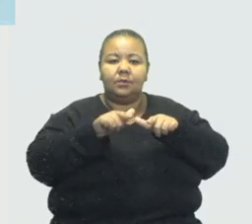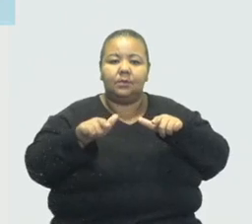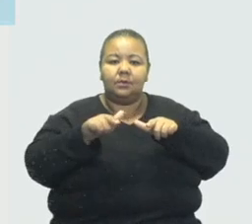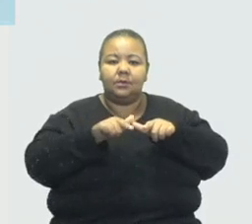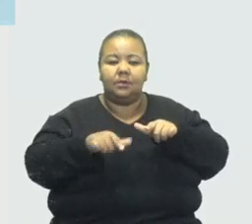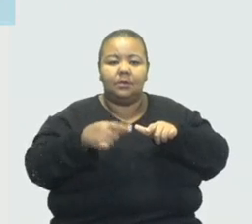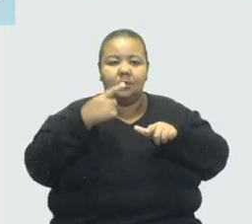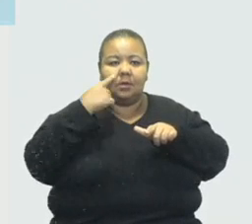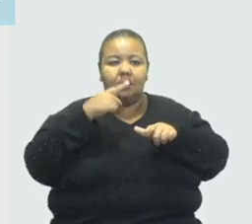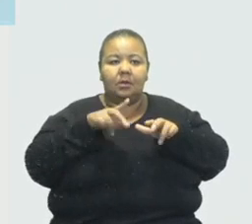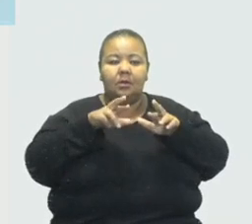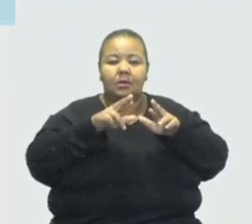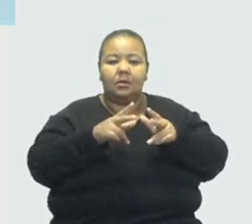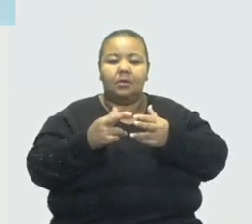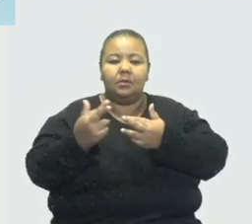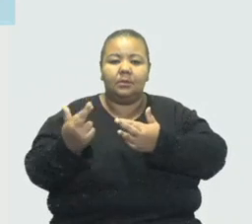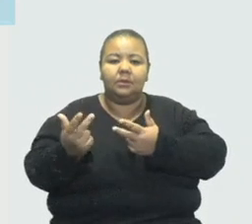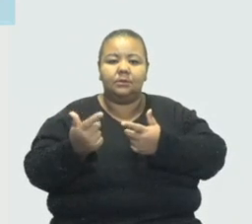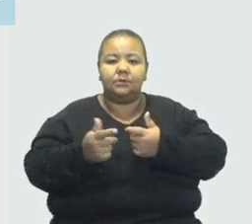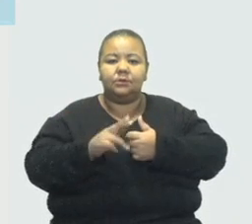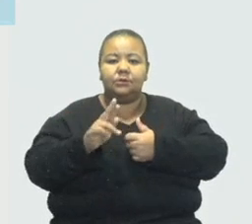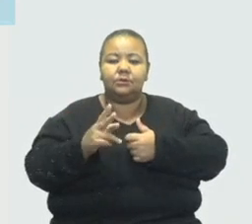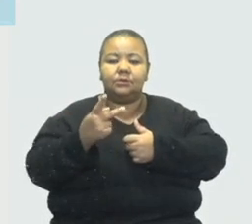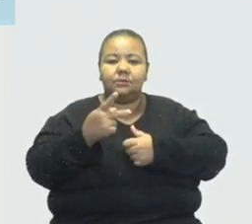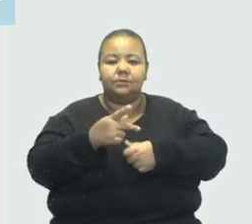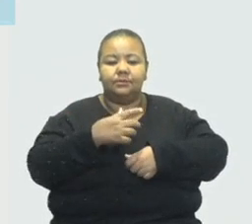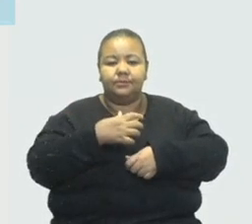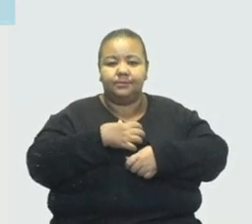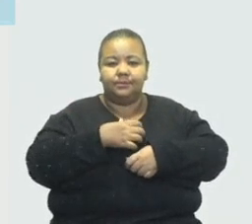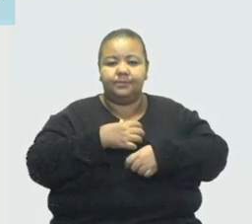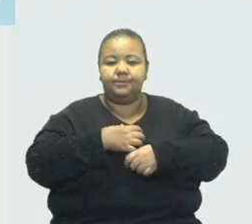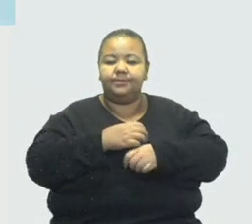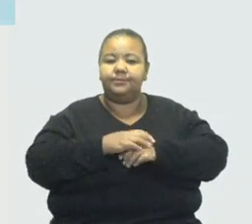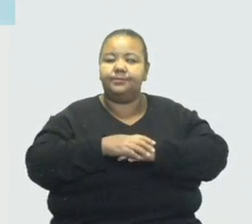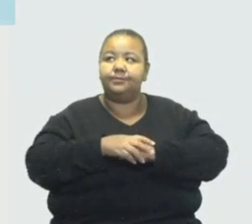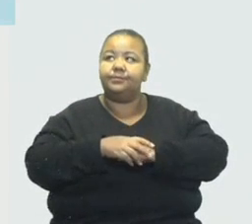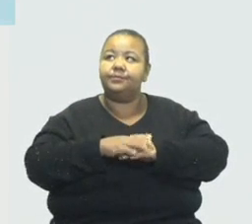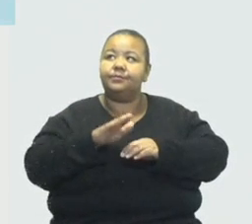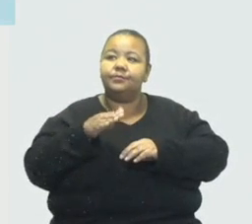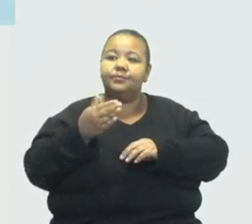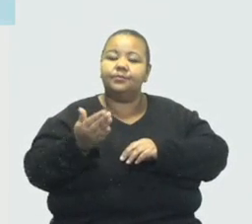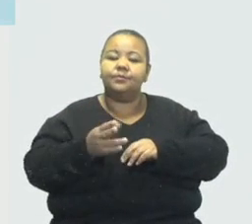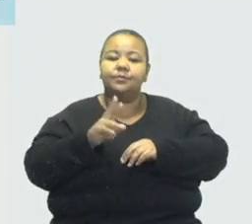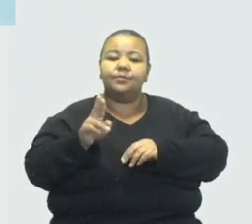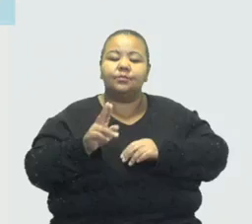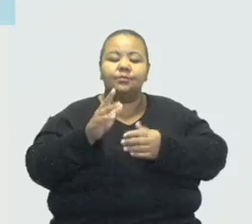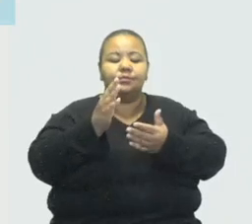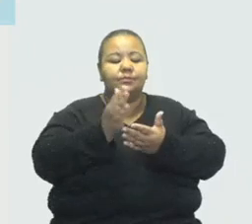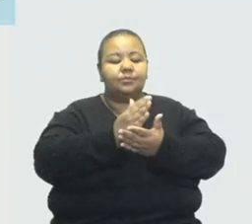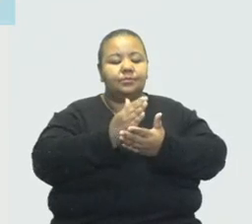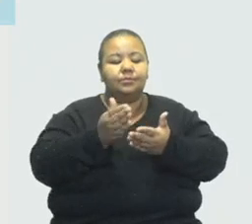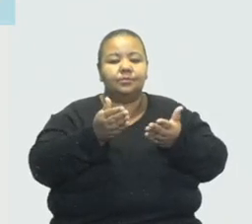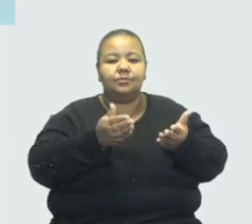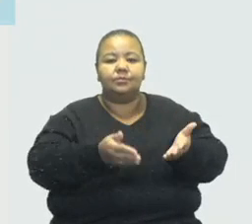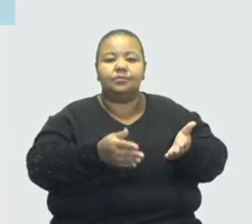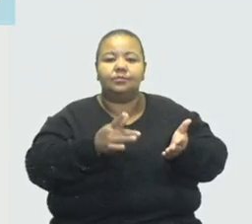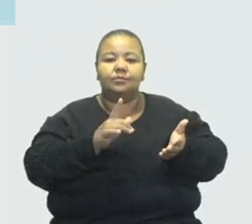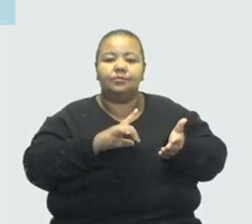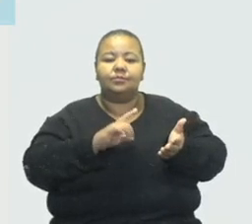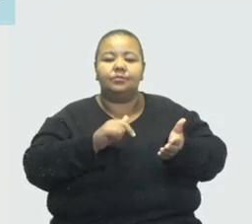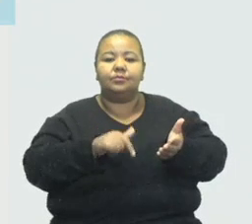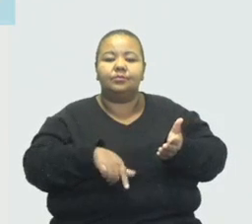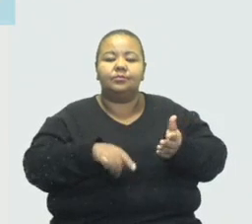igualdade, né, de trabalhar com essa situação. Quando nós separamos isso, nós temos